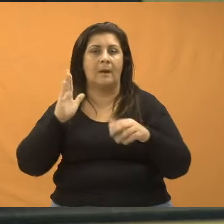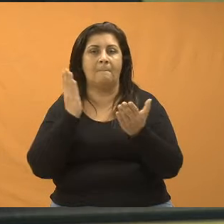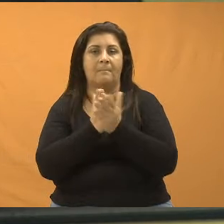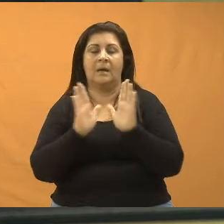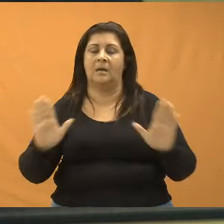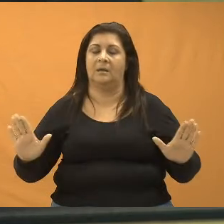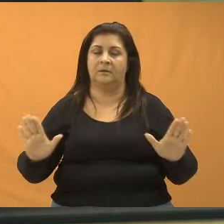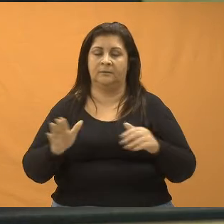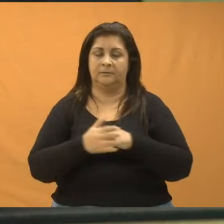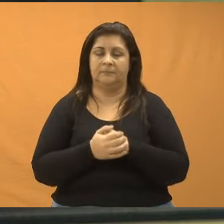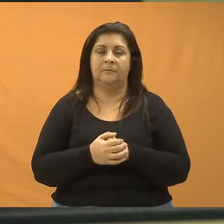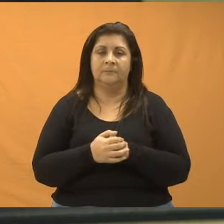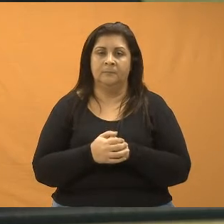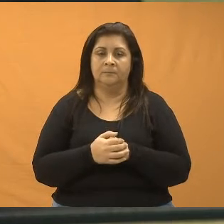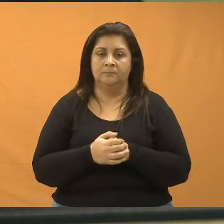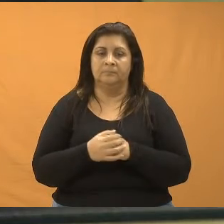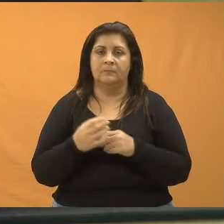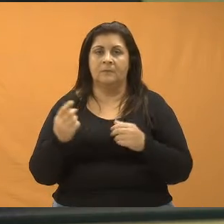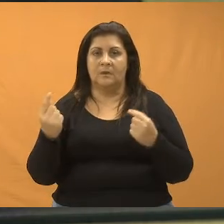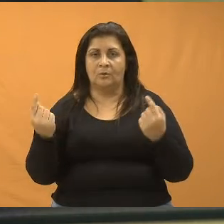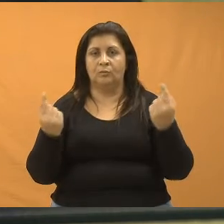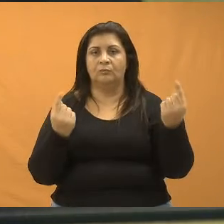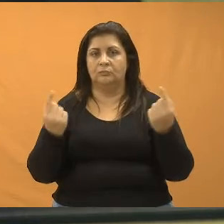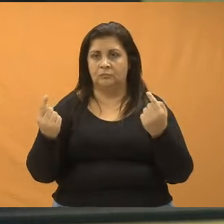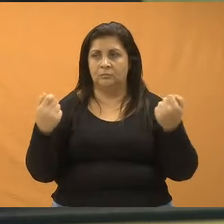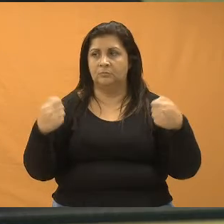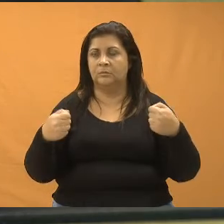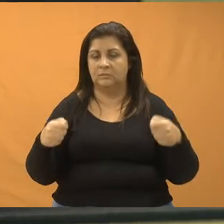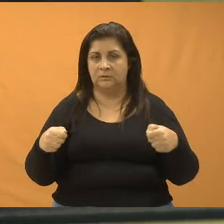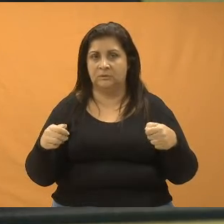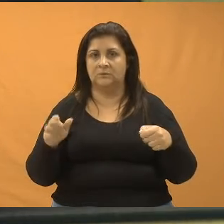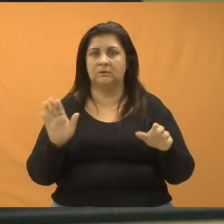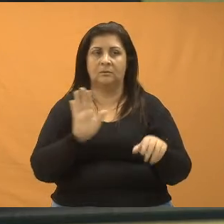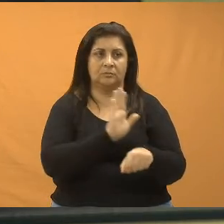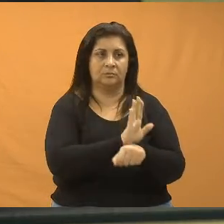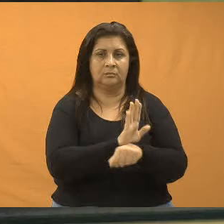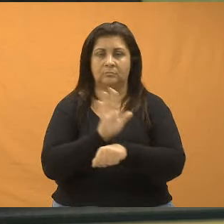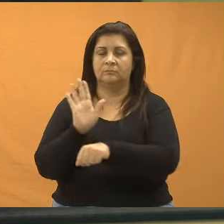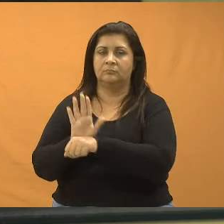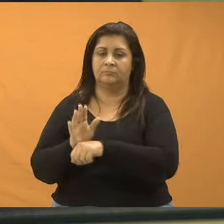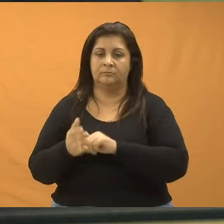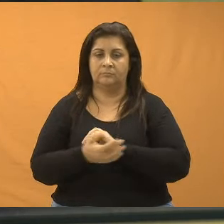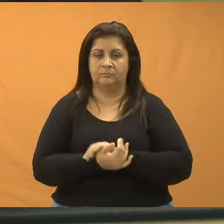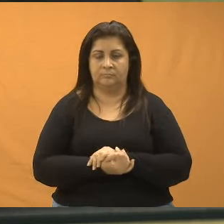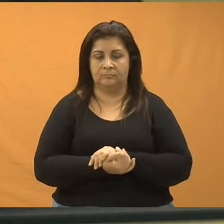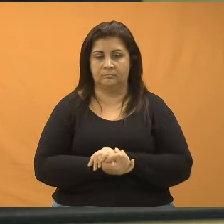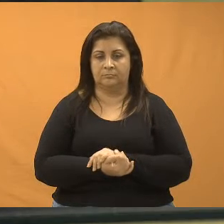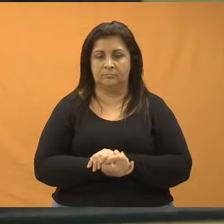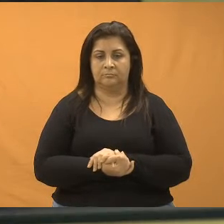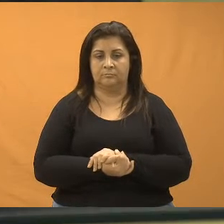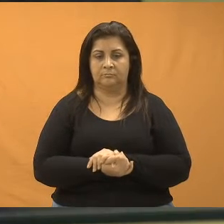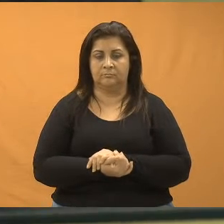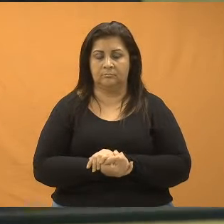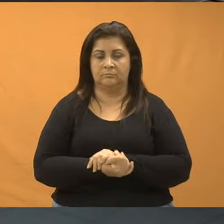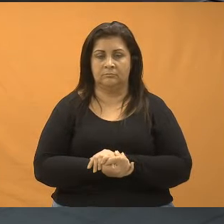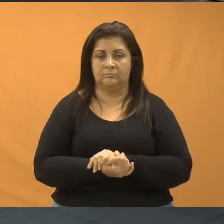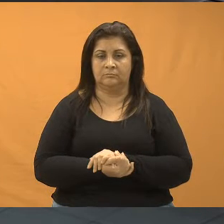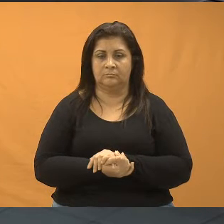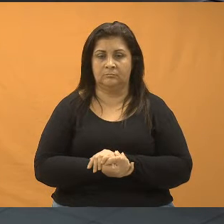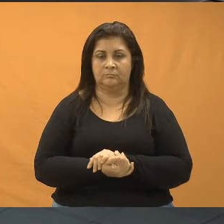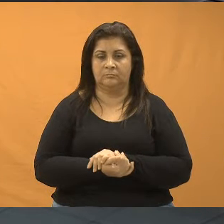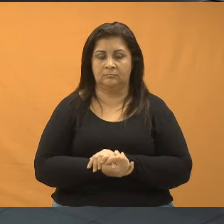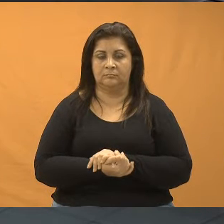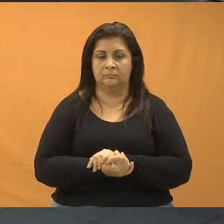esteja segurança de que ambos os lados estejam precavidos. Eu Juarez, alguma só pergunta?